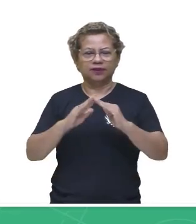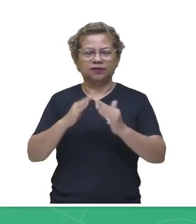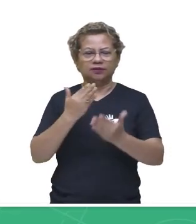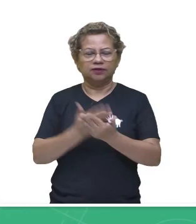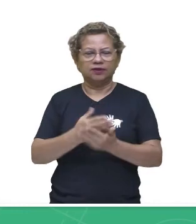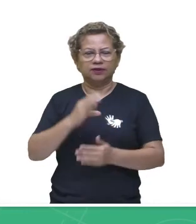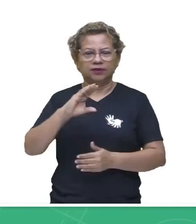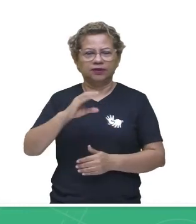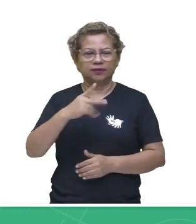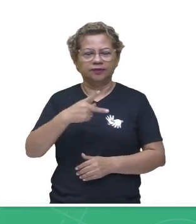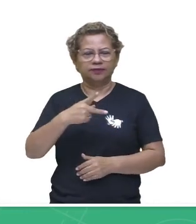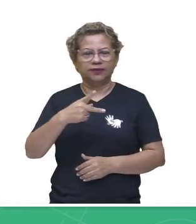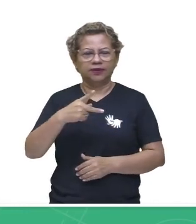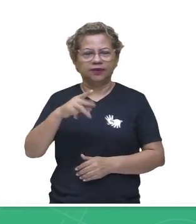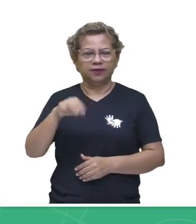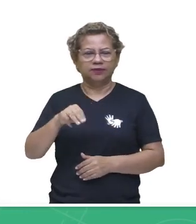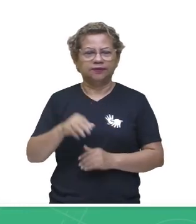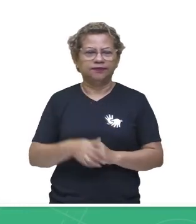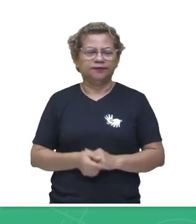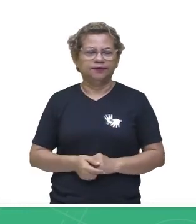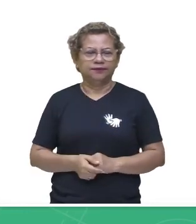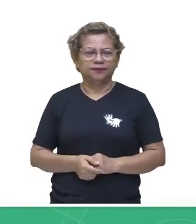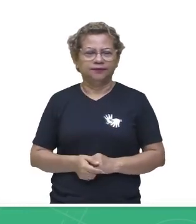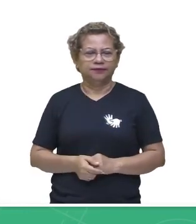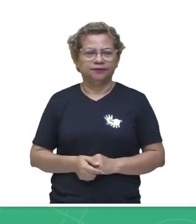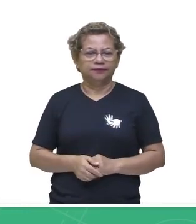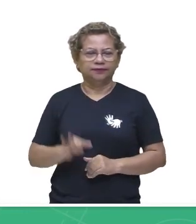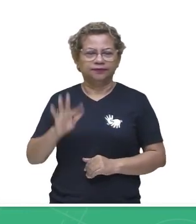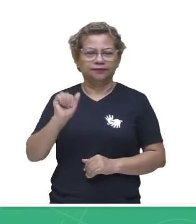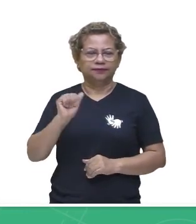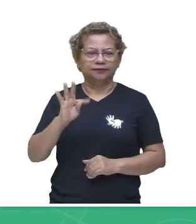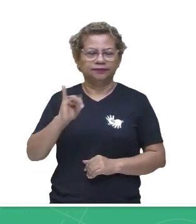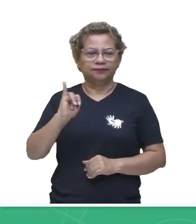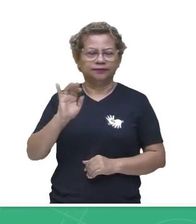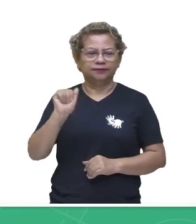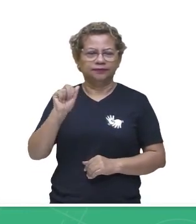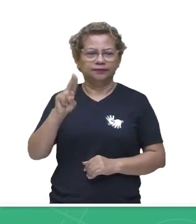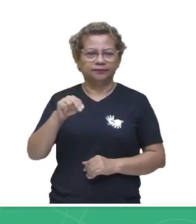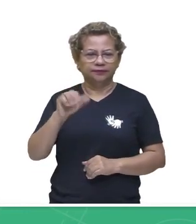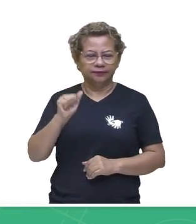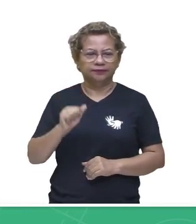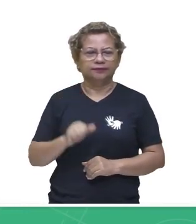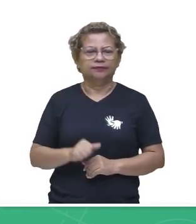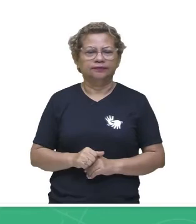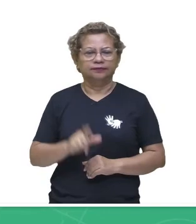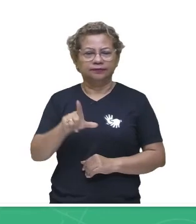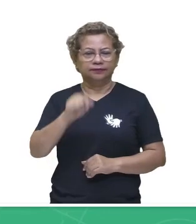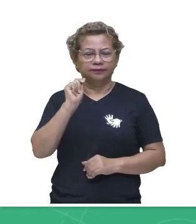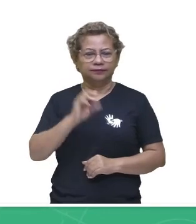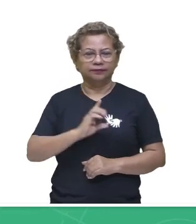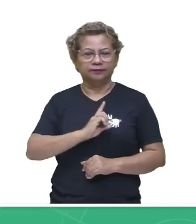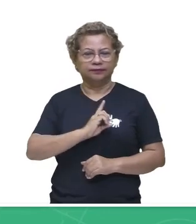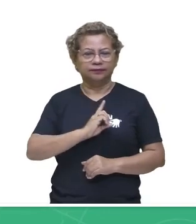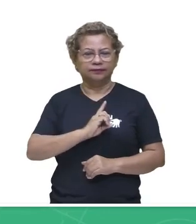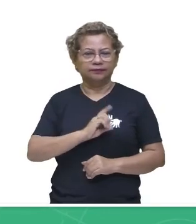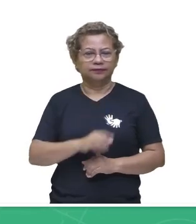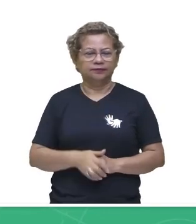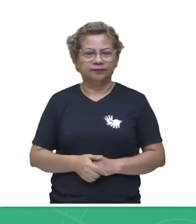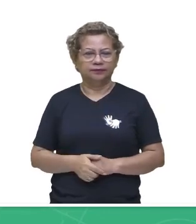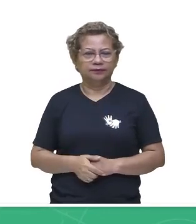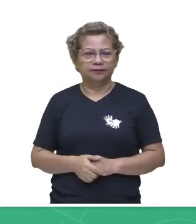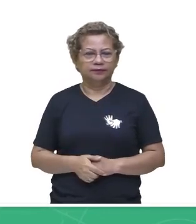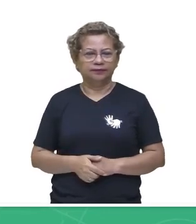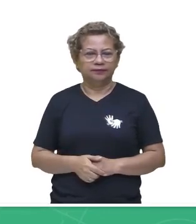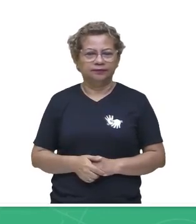Militar 6, não é isso? A Tatiana de Souza Castro respondeu a letra D. Marcou a letra